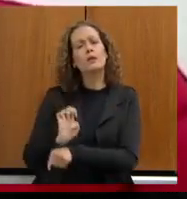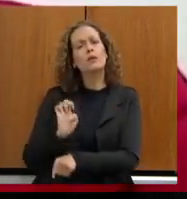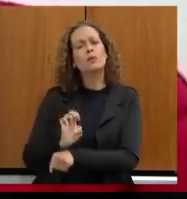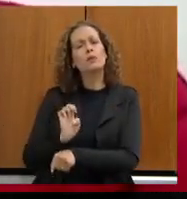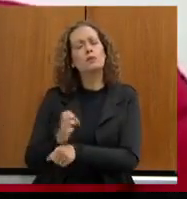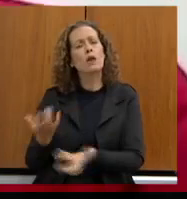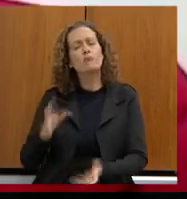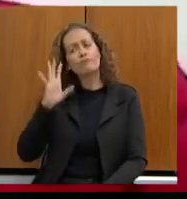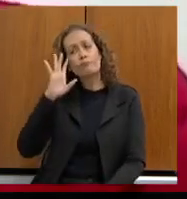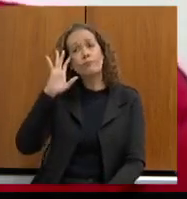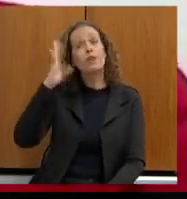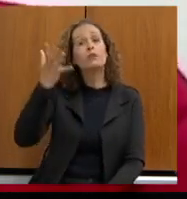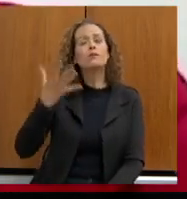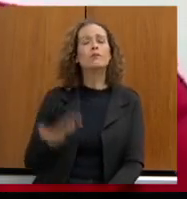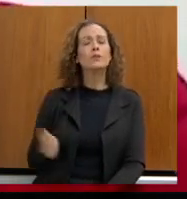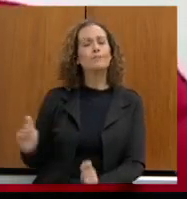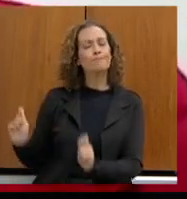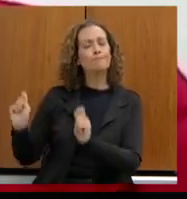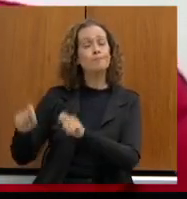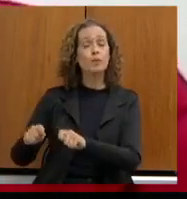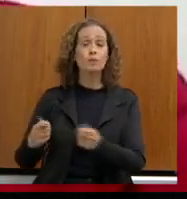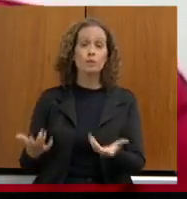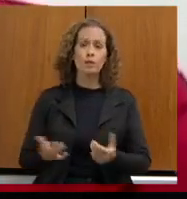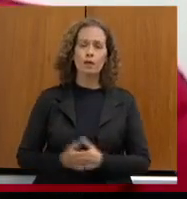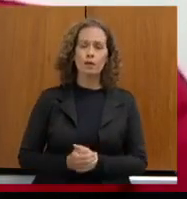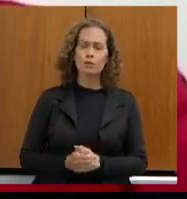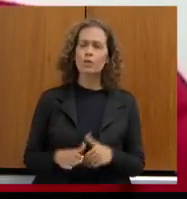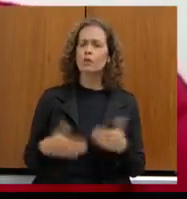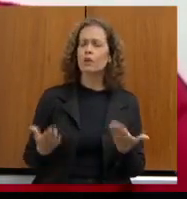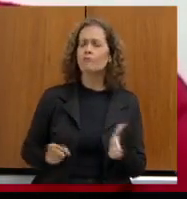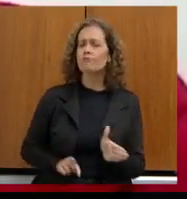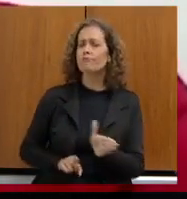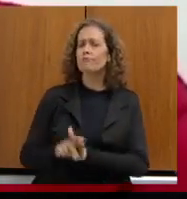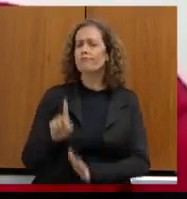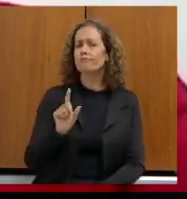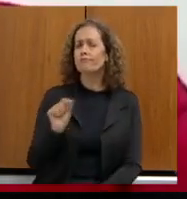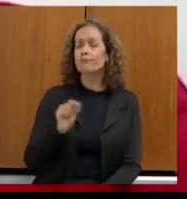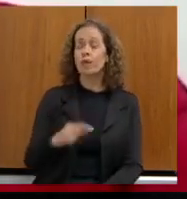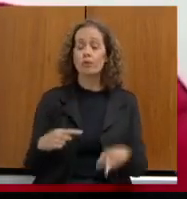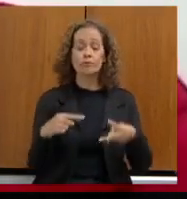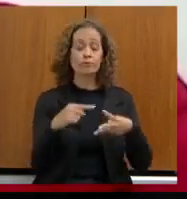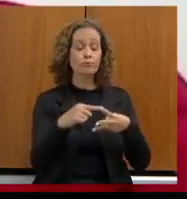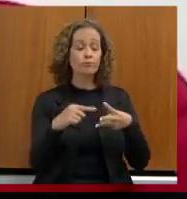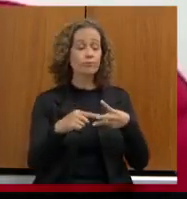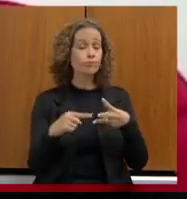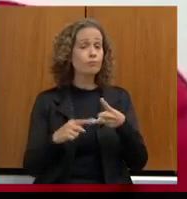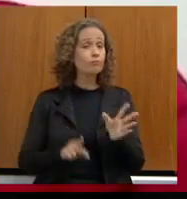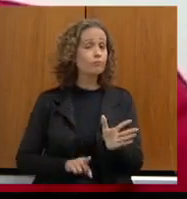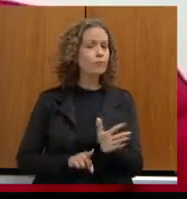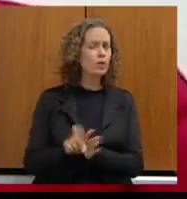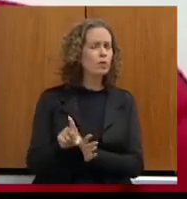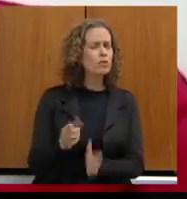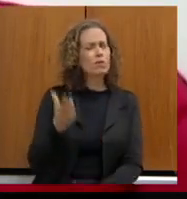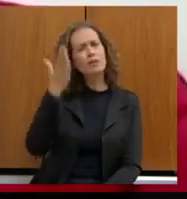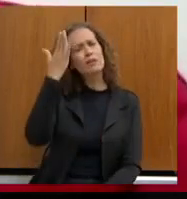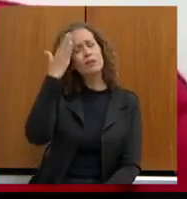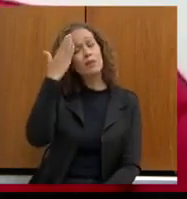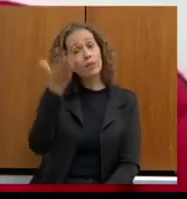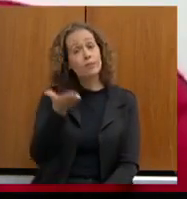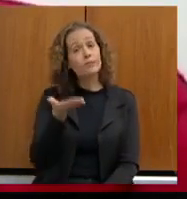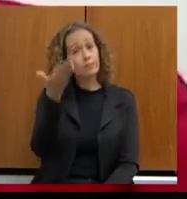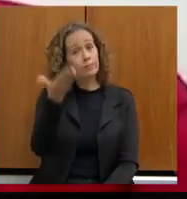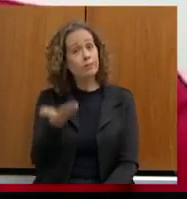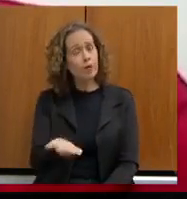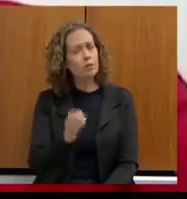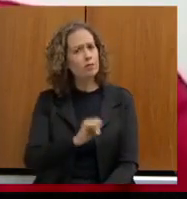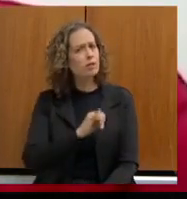posicionar da possibilidade Então o meu pleito é levar essas três perguntas e verificar com o vosso silêncio